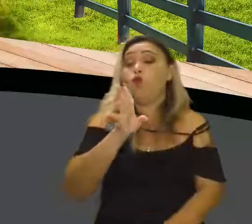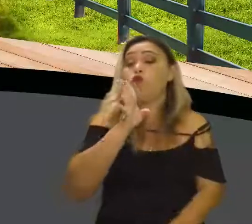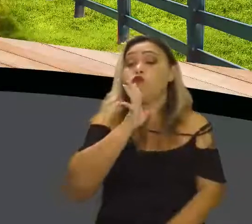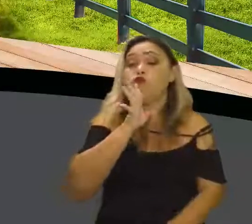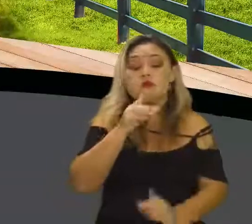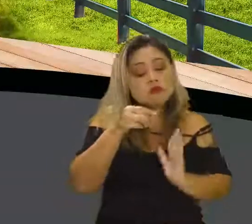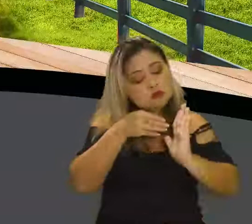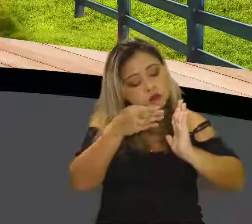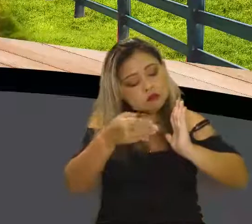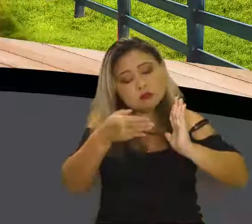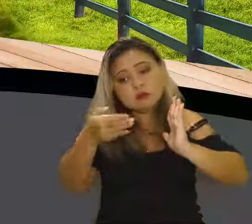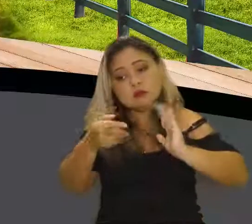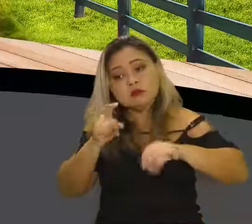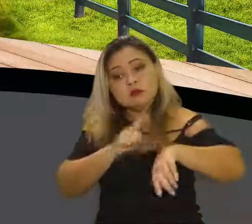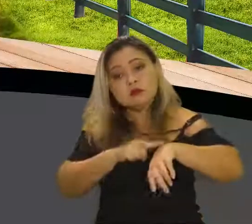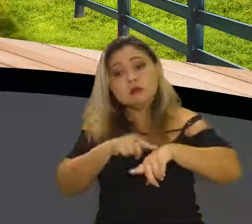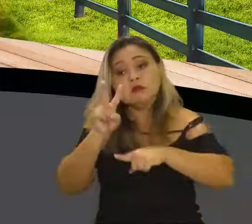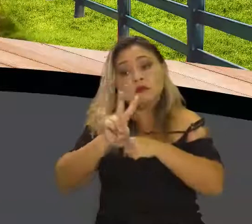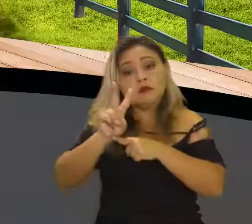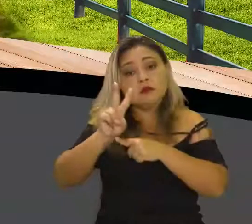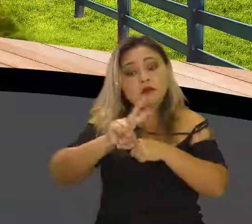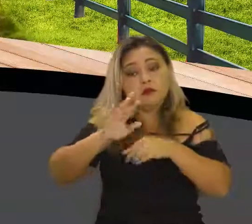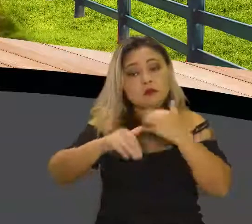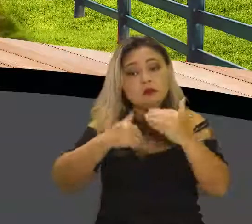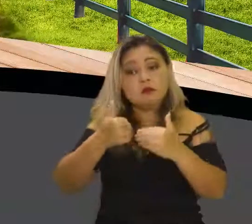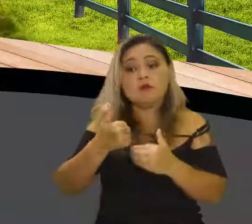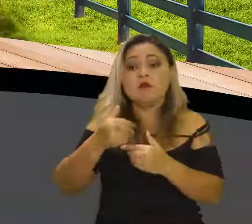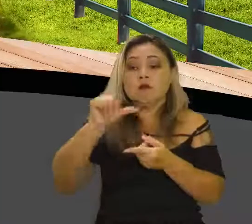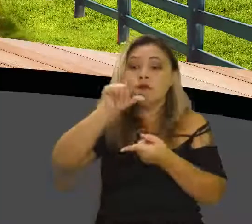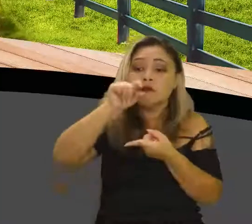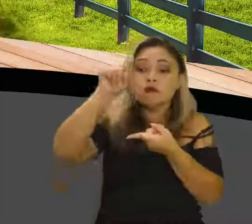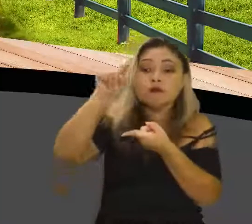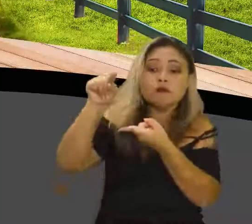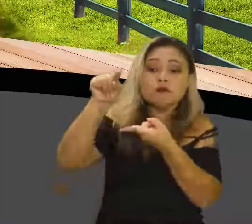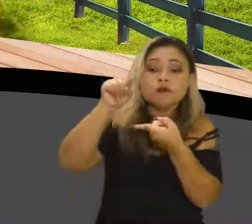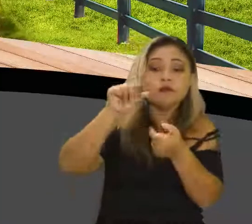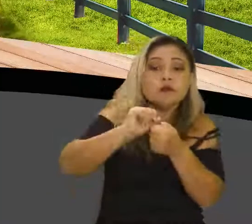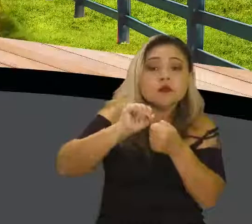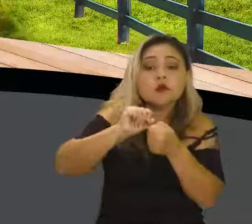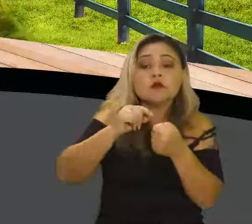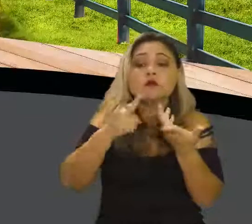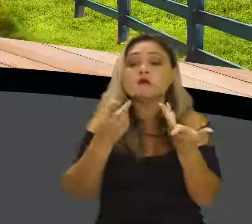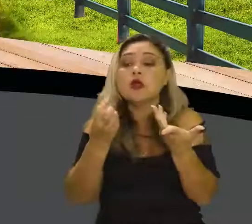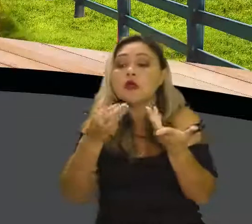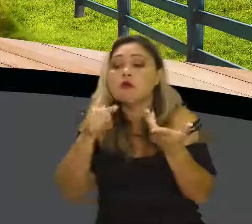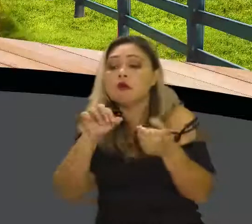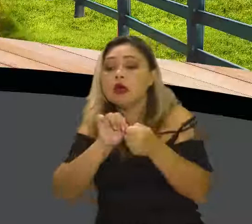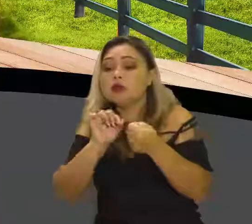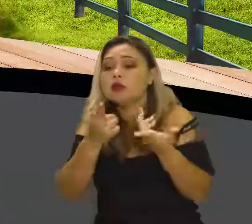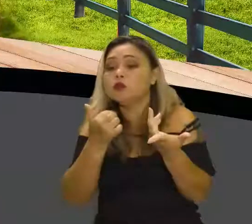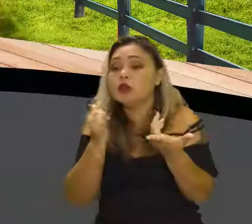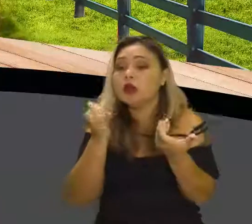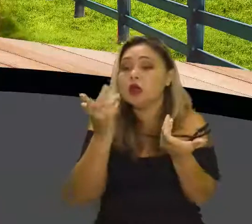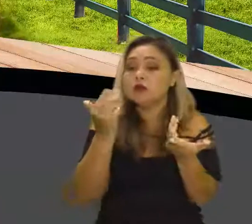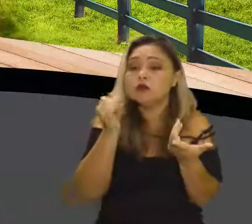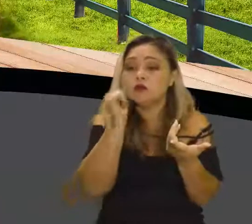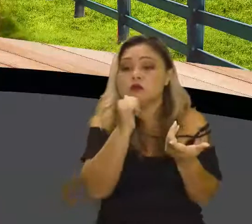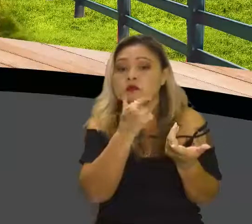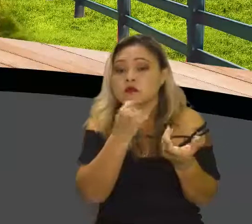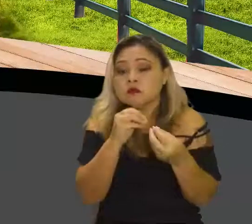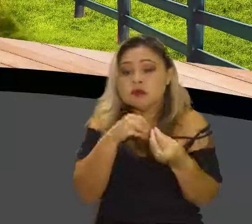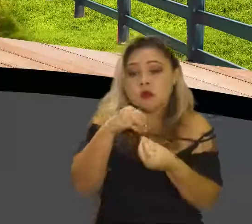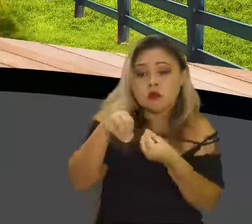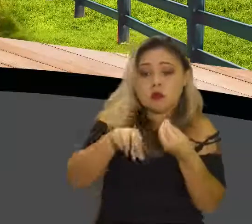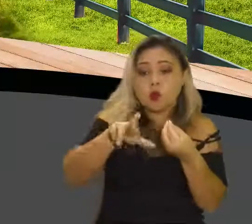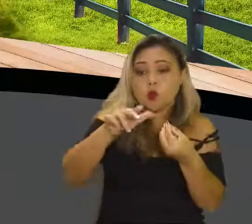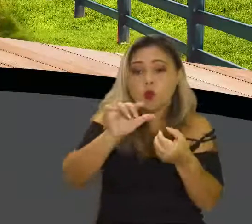período de desenvolvimento do animal que você está criando. A codorna, você tem que saber o período de maturidade sexual para você fazer a troca